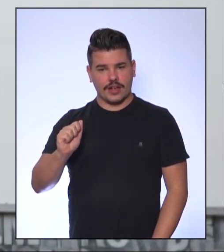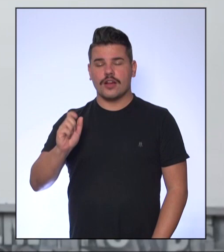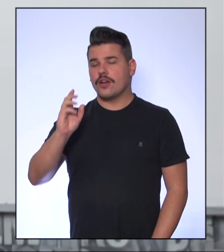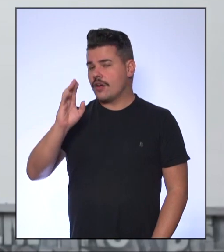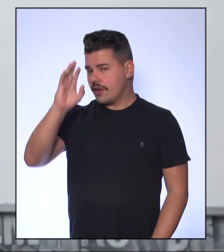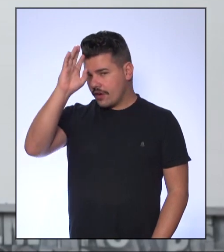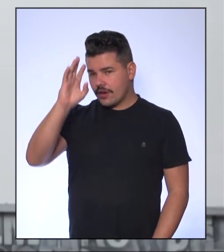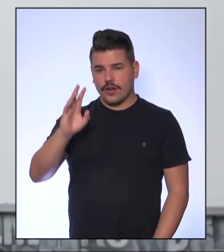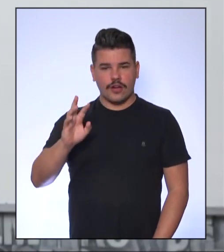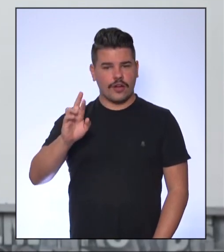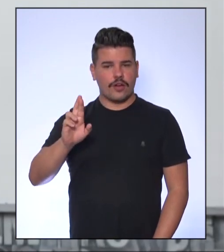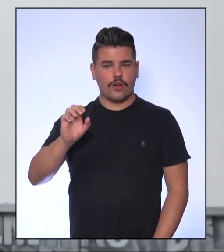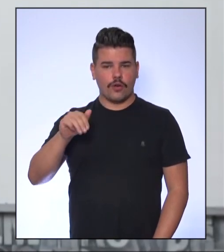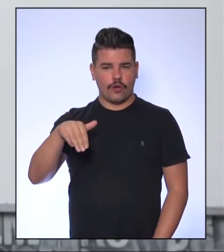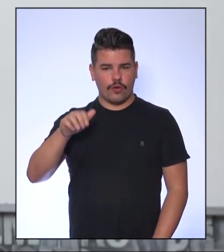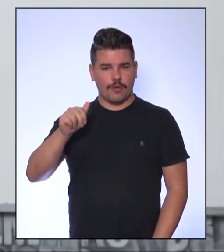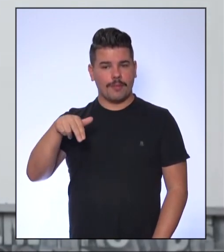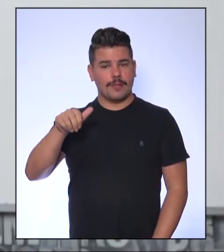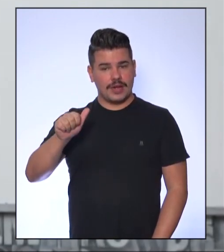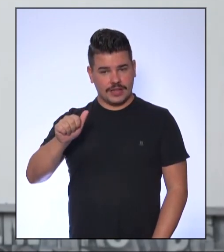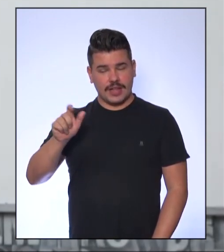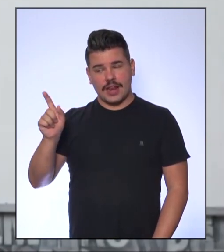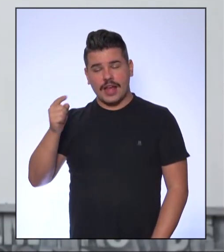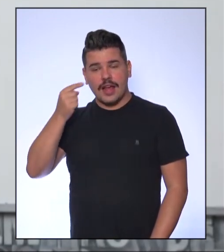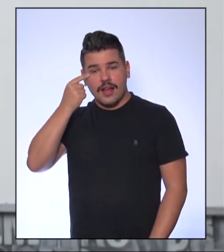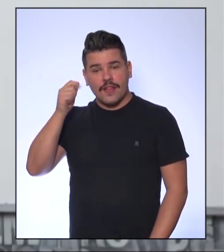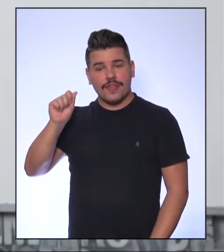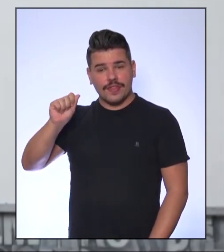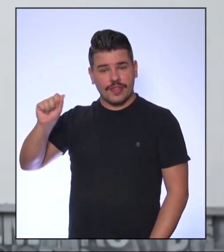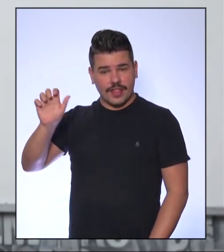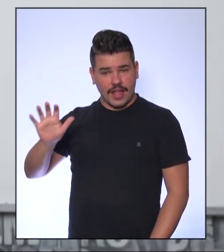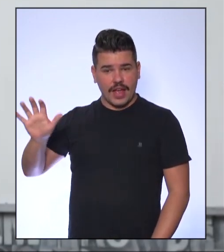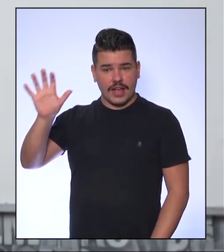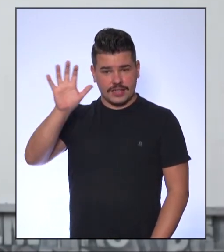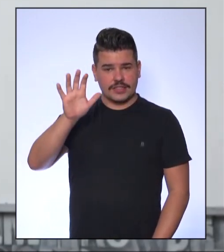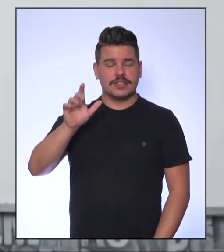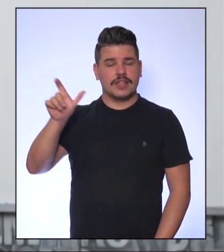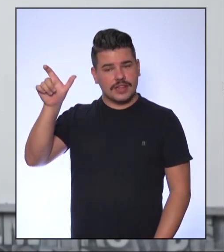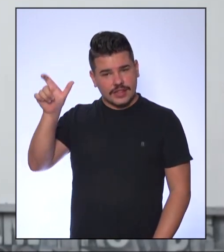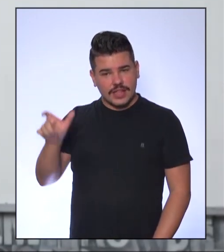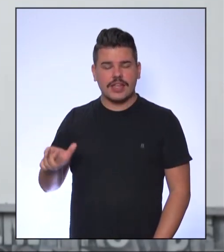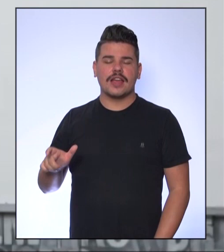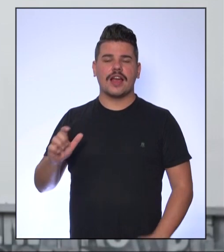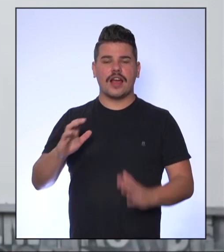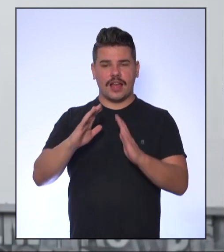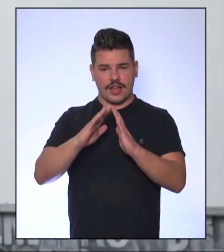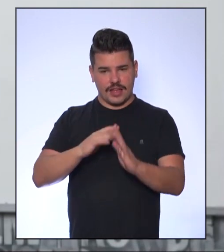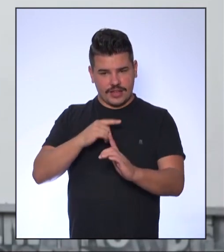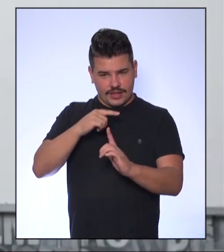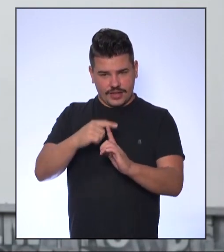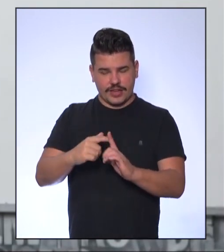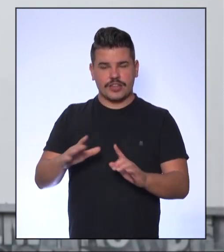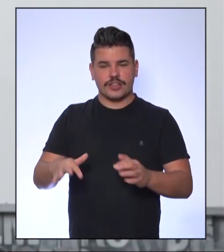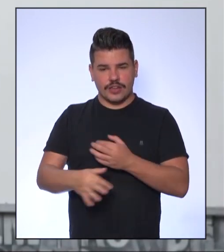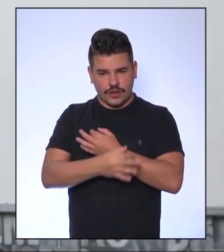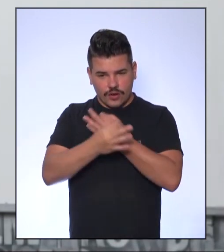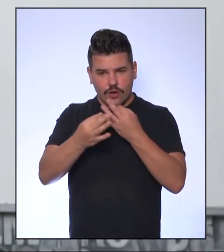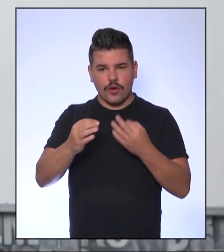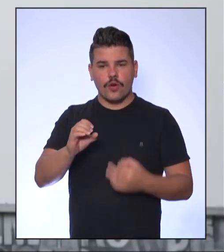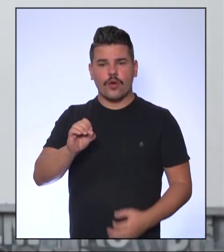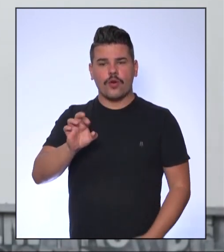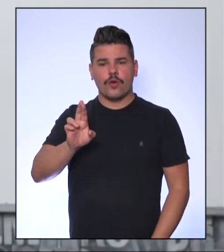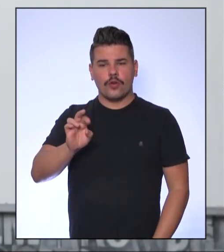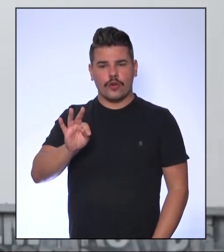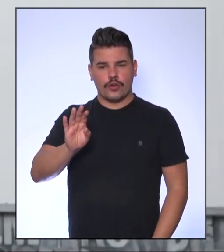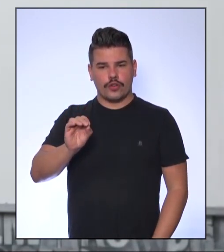Ásia, eu tenho a formação do Império Bizantino com a Igreja Ortodoxa. Mas lá é uma teocracia.